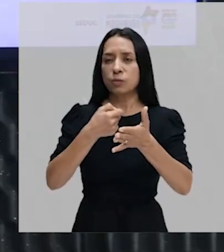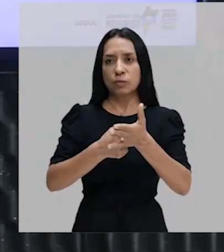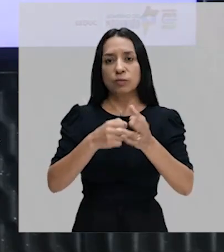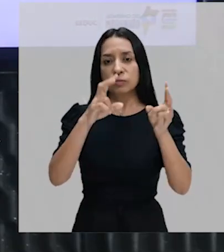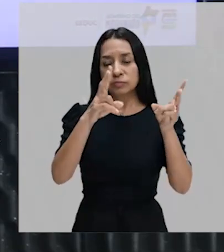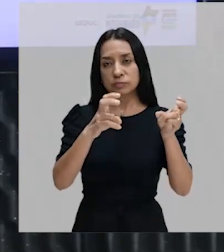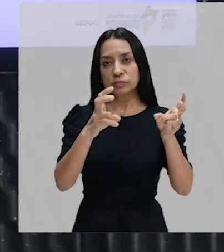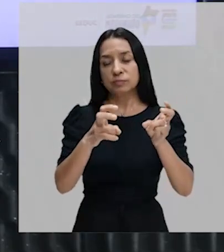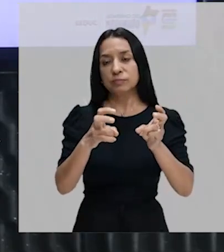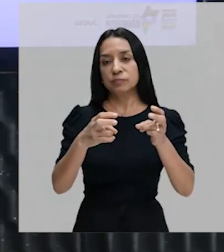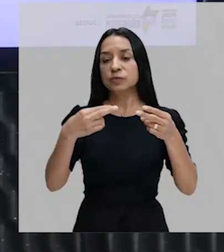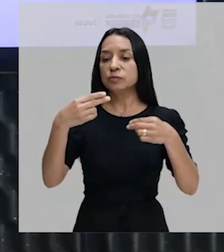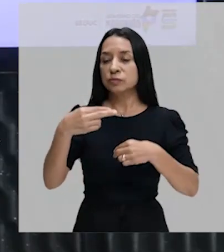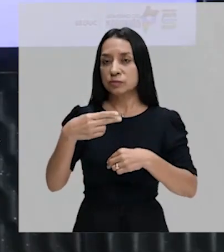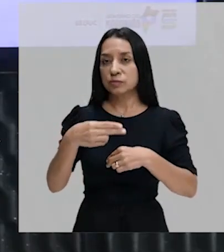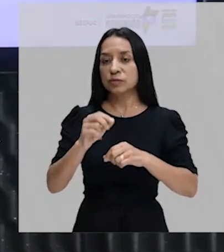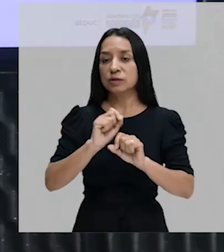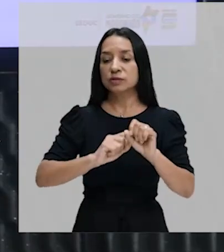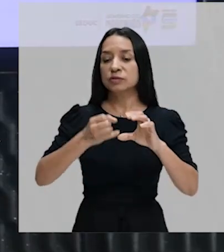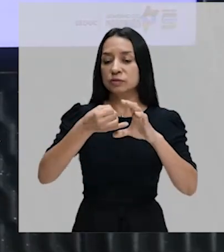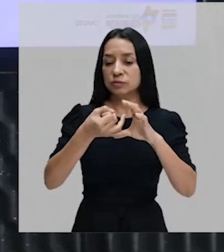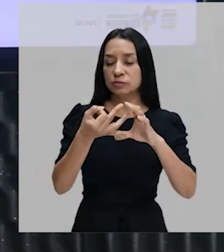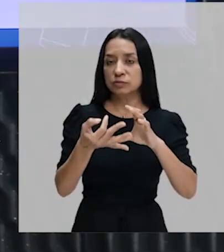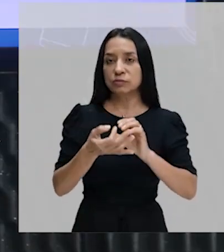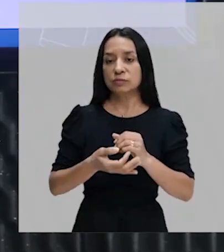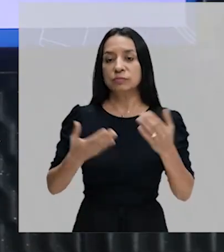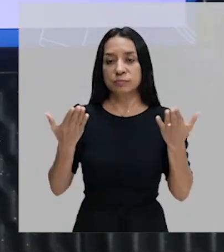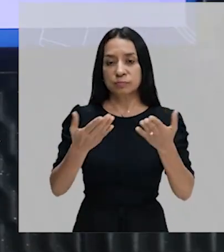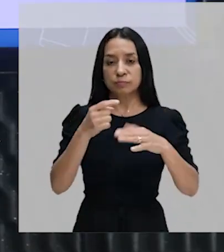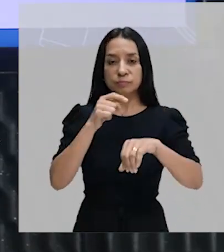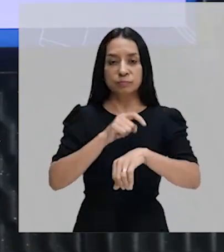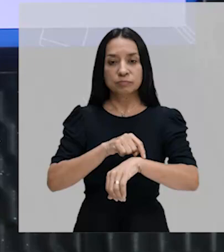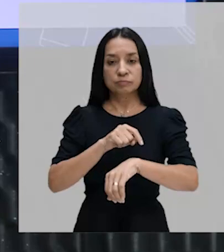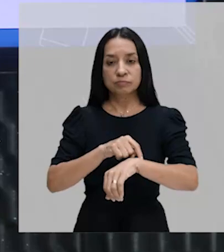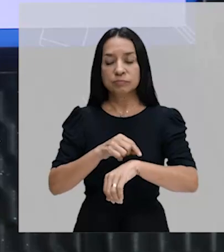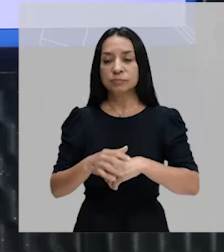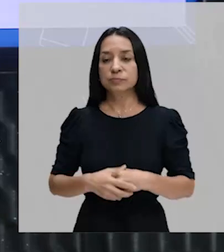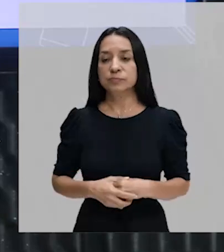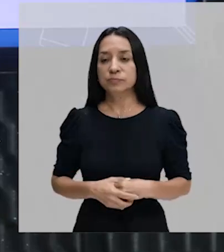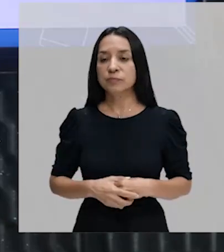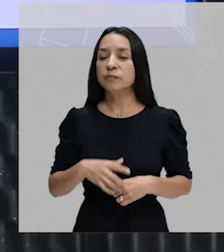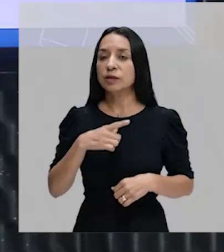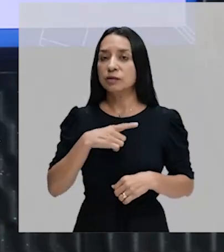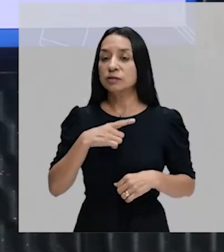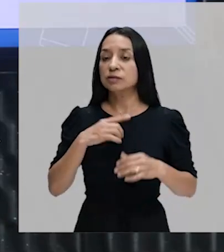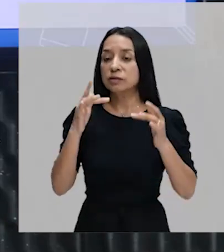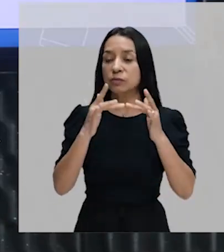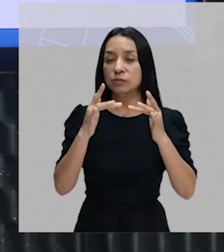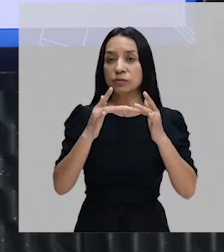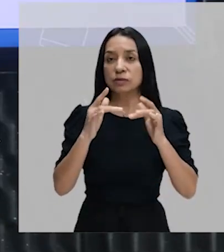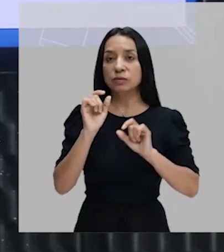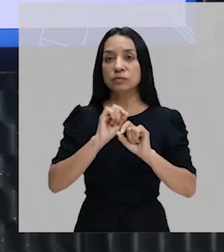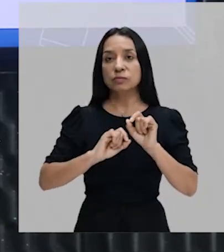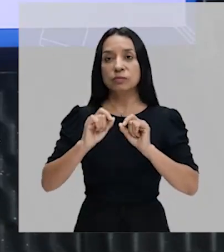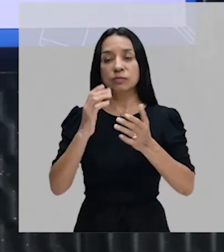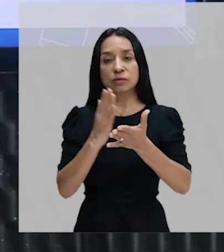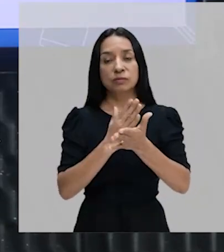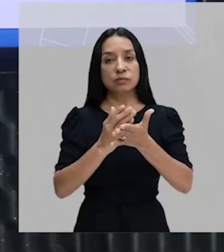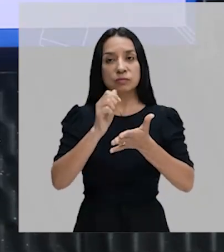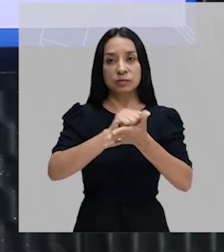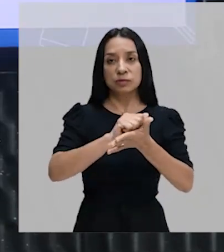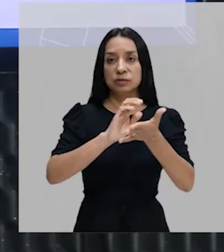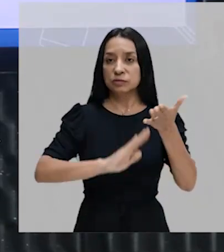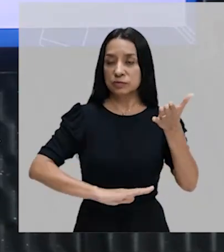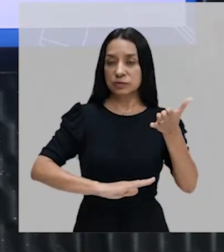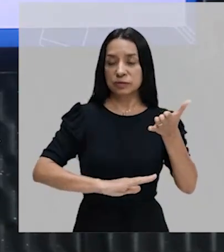esse assunto, igualdade de conjuntos, tá? Então, neste momento, nós já vamos ter contato aqui justamente com alguns exercícios